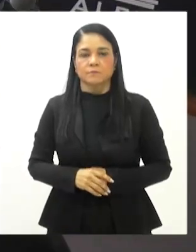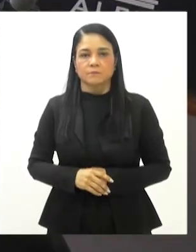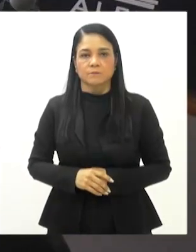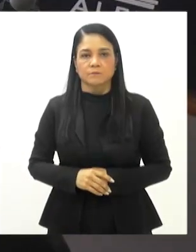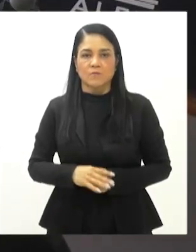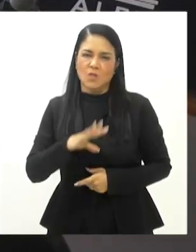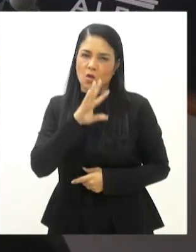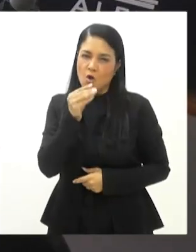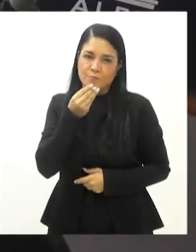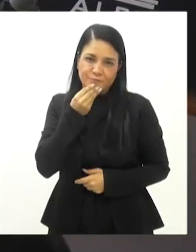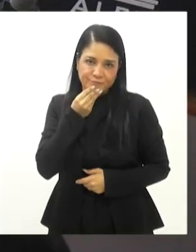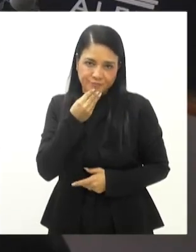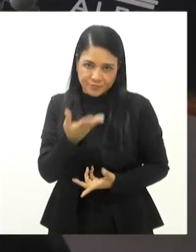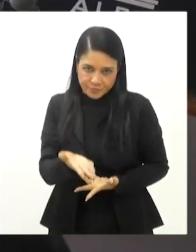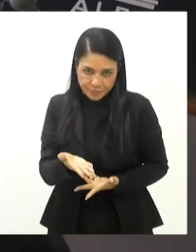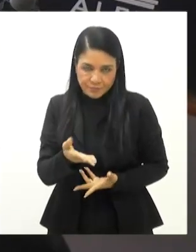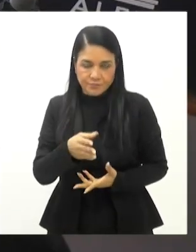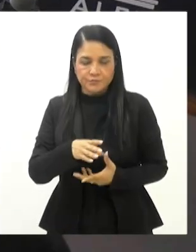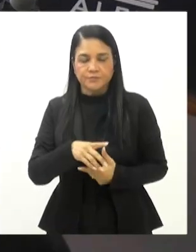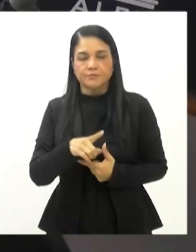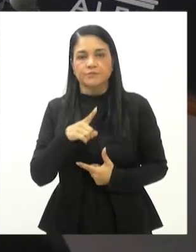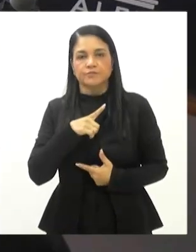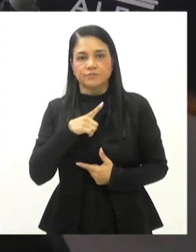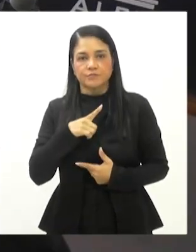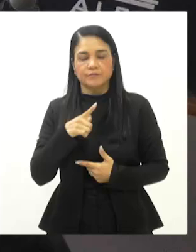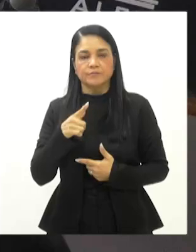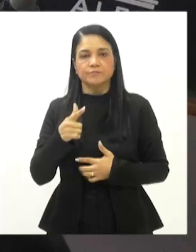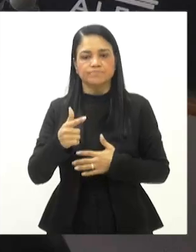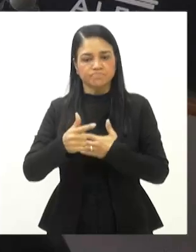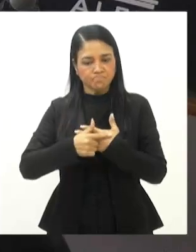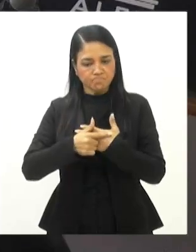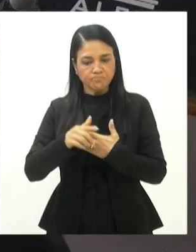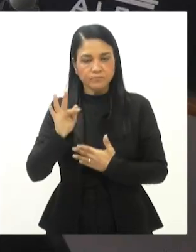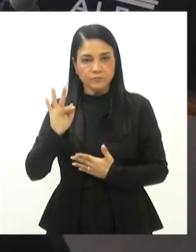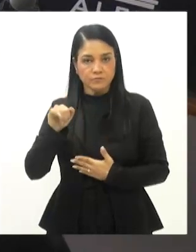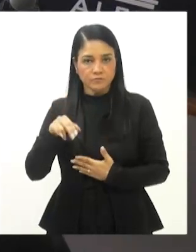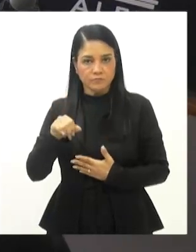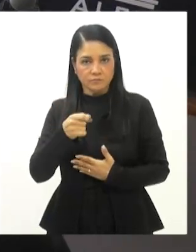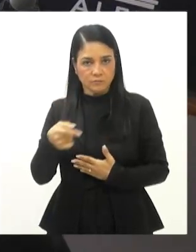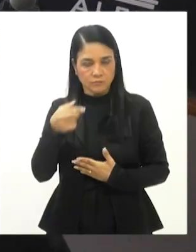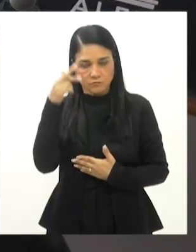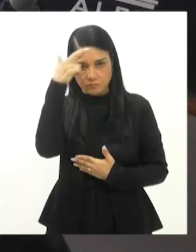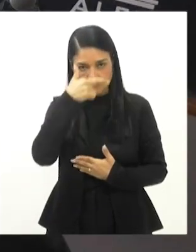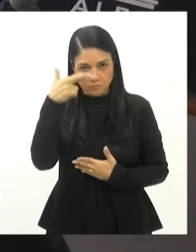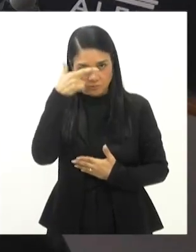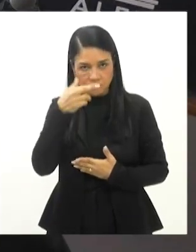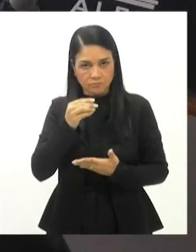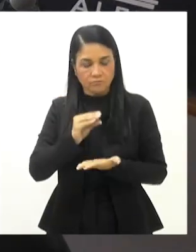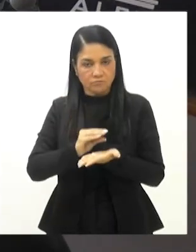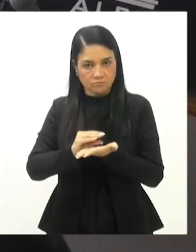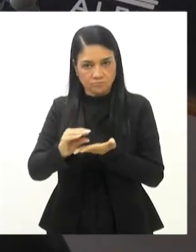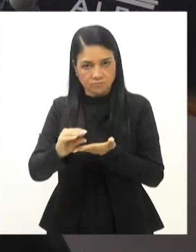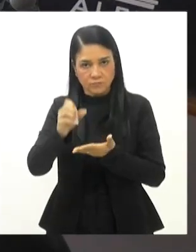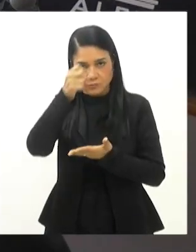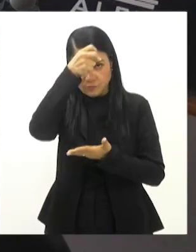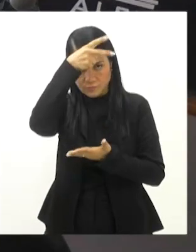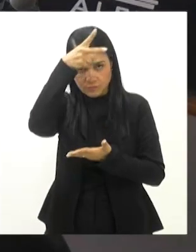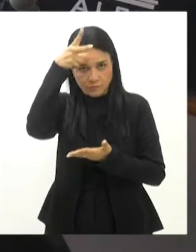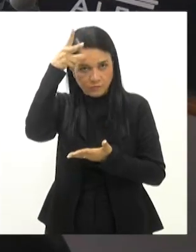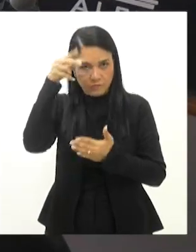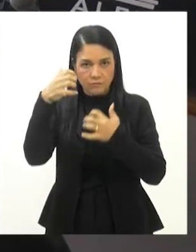por óbvio, a gente tem uma função para esse ciclo aqui de fiscalizar os recursos que foram passados para a Prefeitura